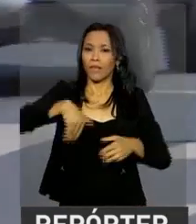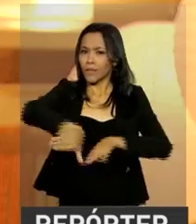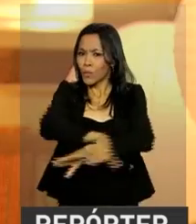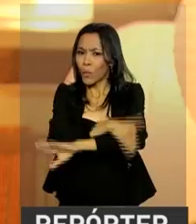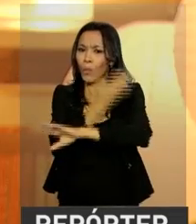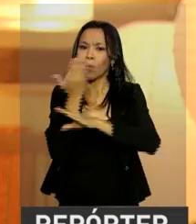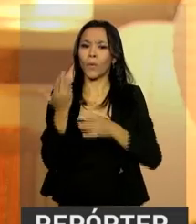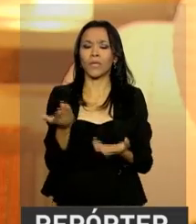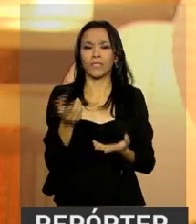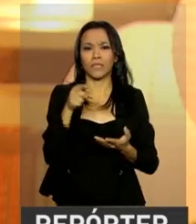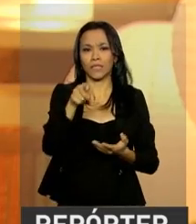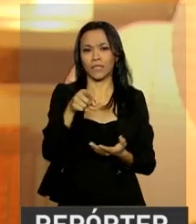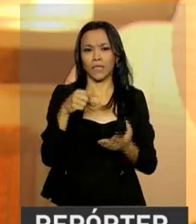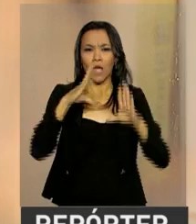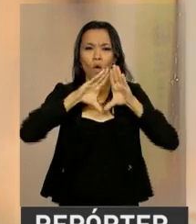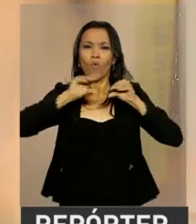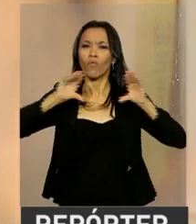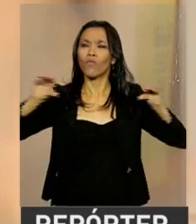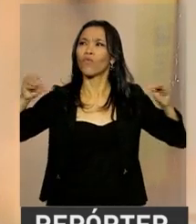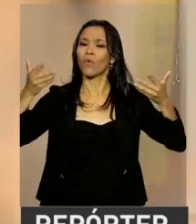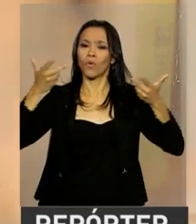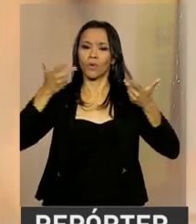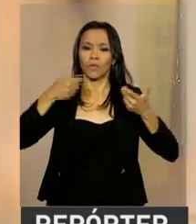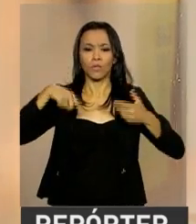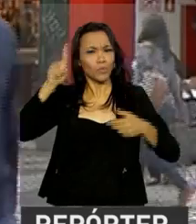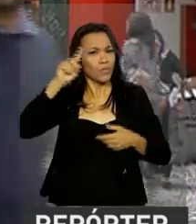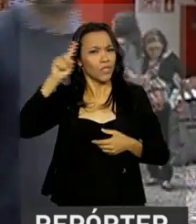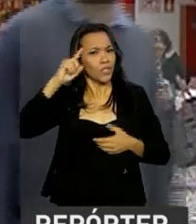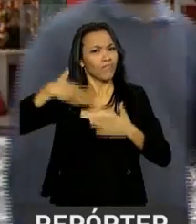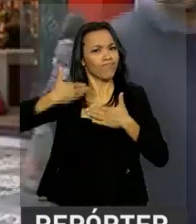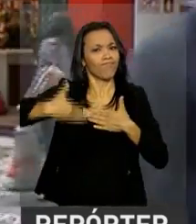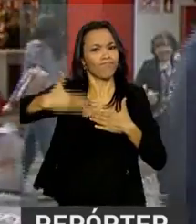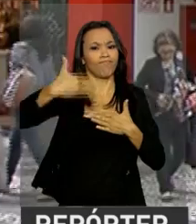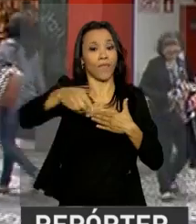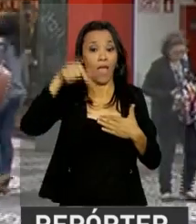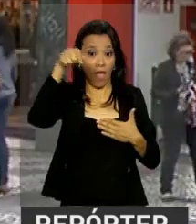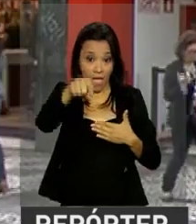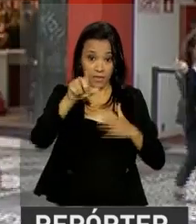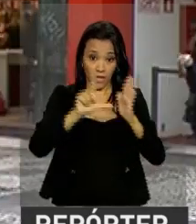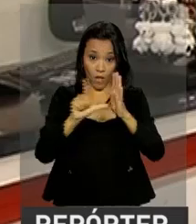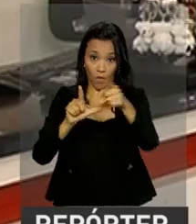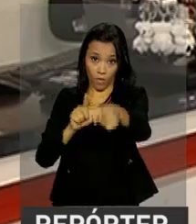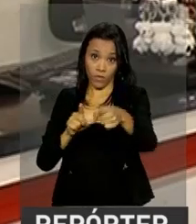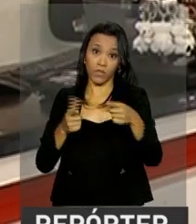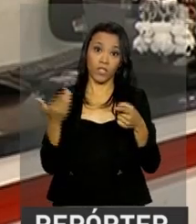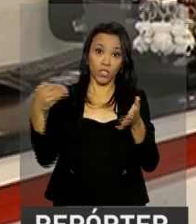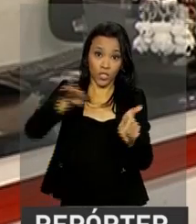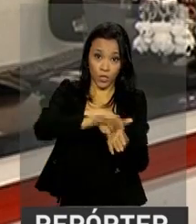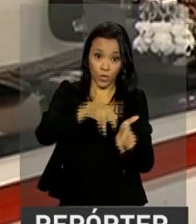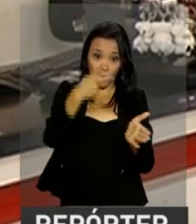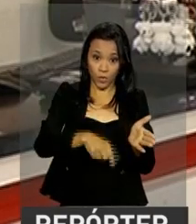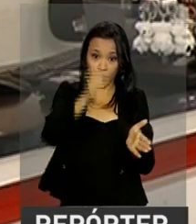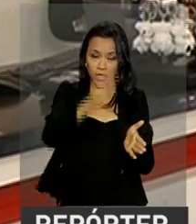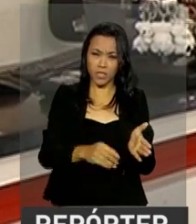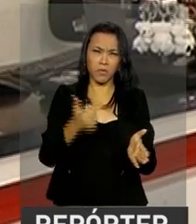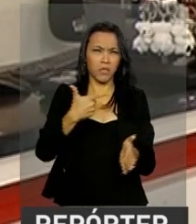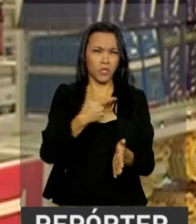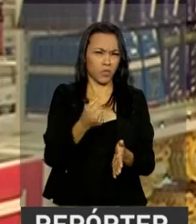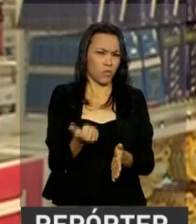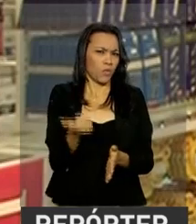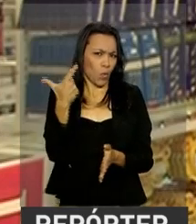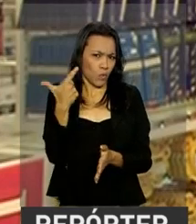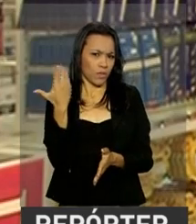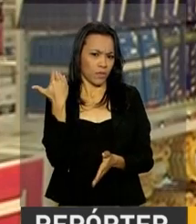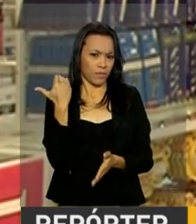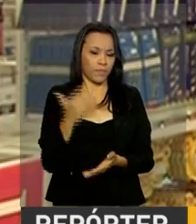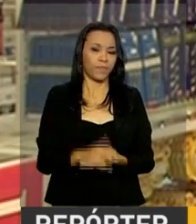ruas, para o conforto, no dia a dia. Essa rede de lojas japonesa chegou ao Brasil em 2012.